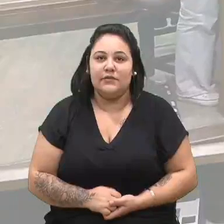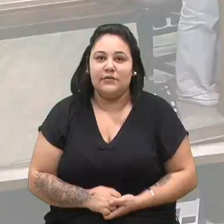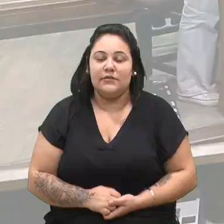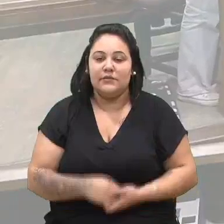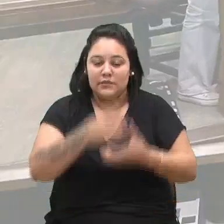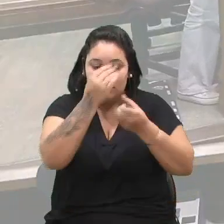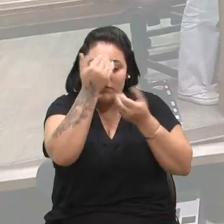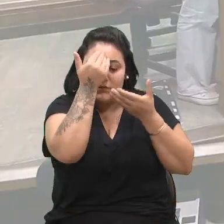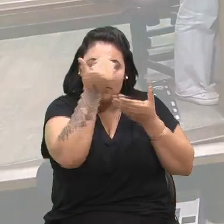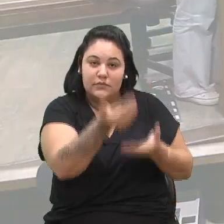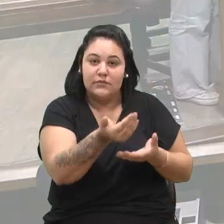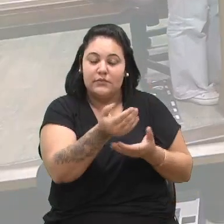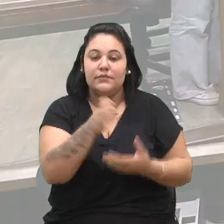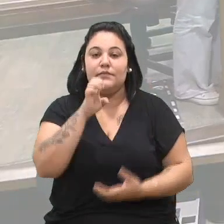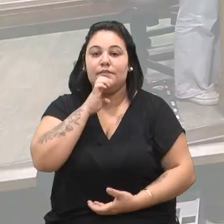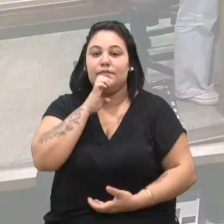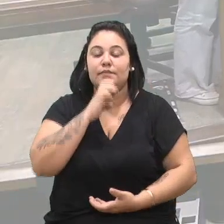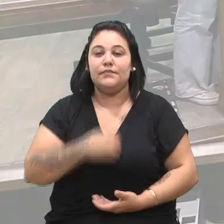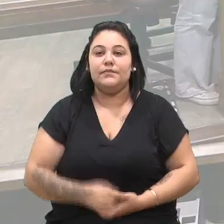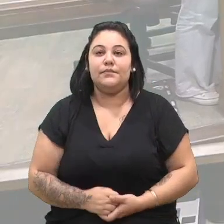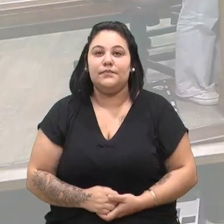Muito obrigado. Então,